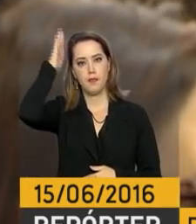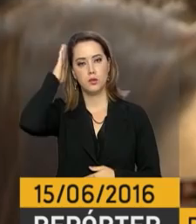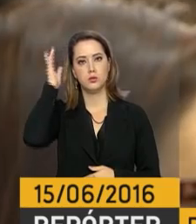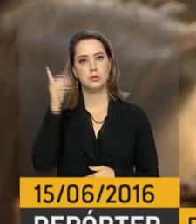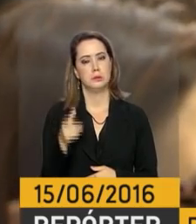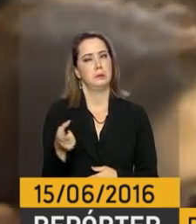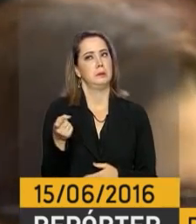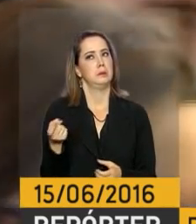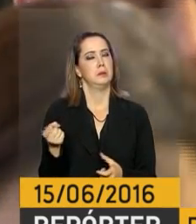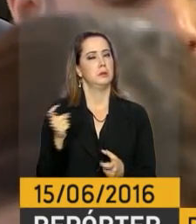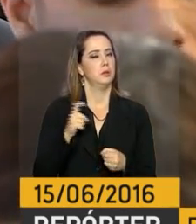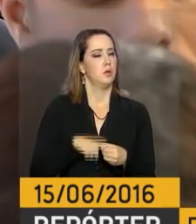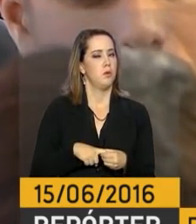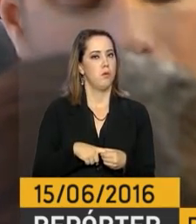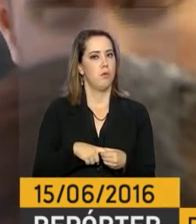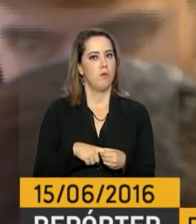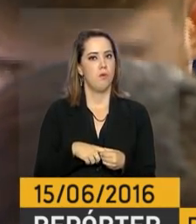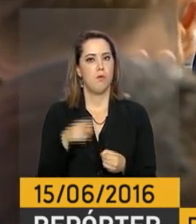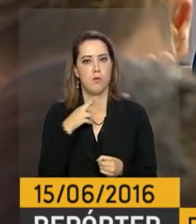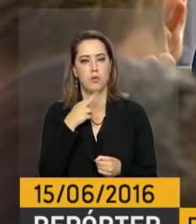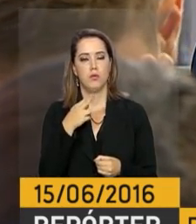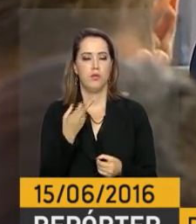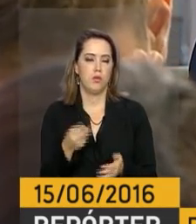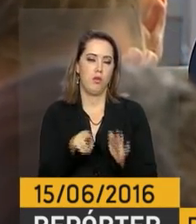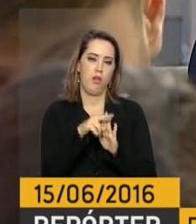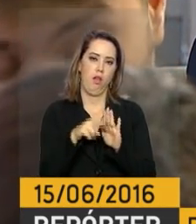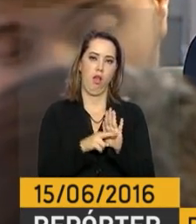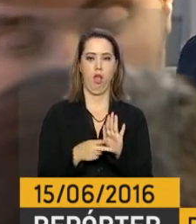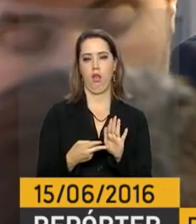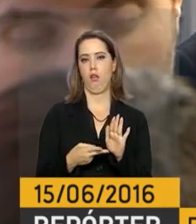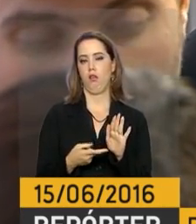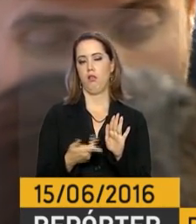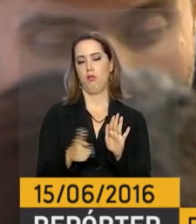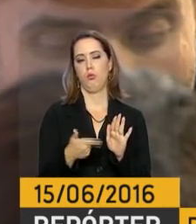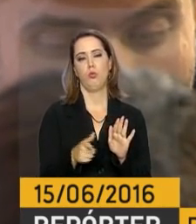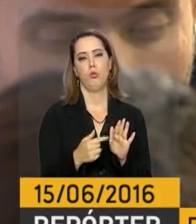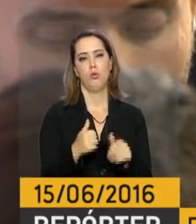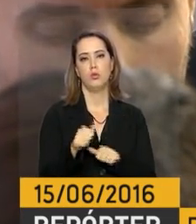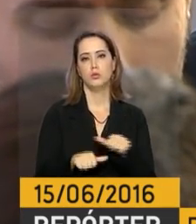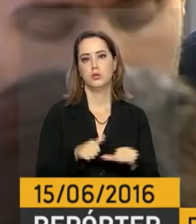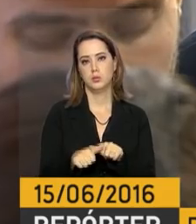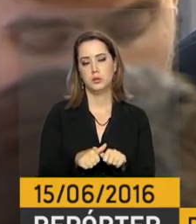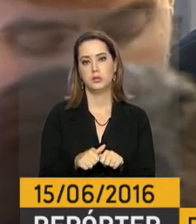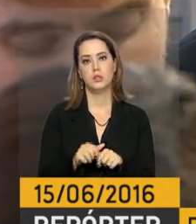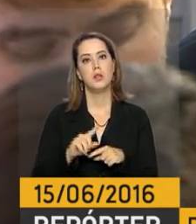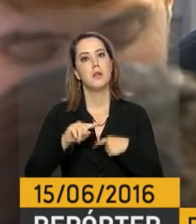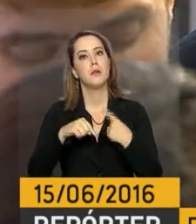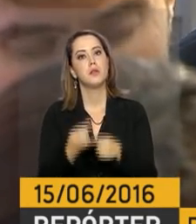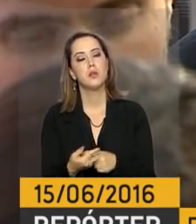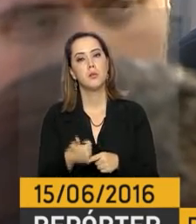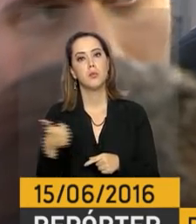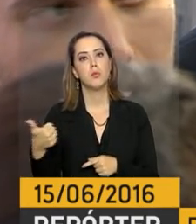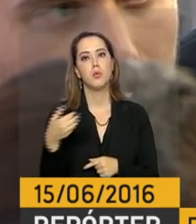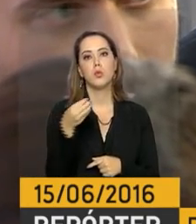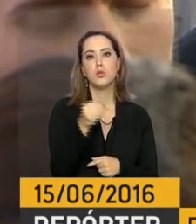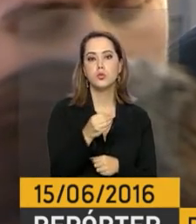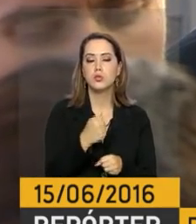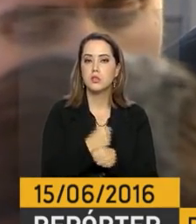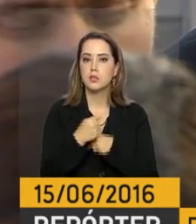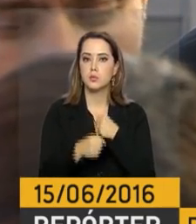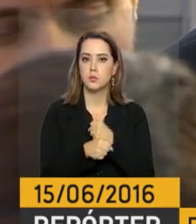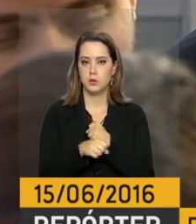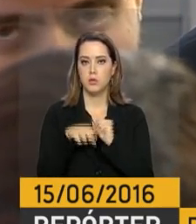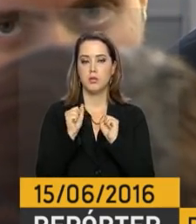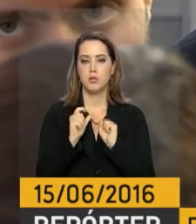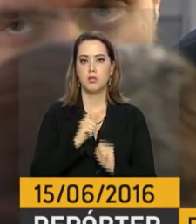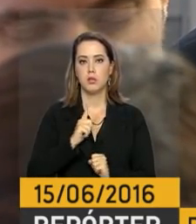pergunta. Eu queria entender também esse mecanismo, eh, como é que vai ser a partir do 10º ano, né? O senhor falou que a partir do 10º ano tem a